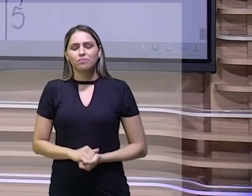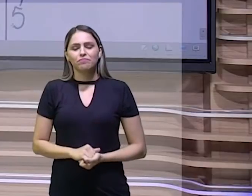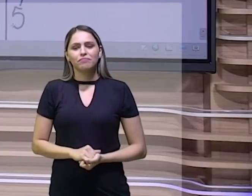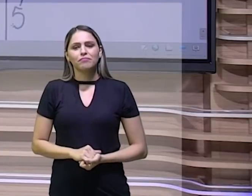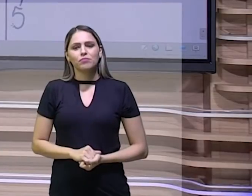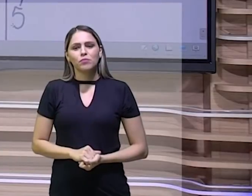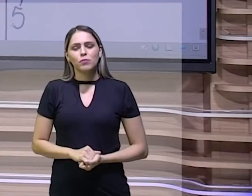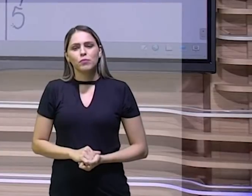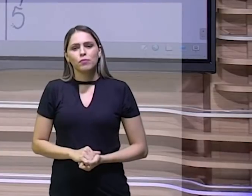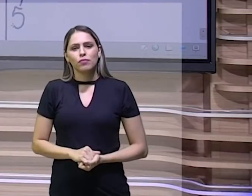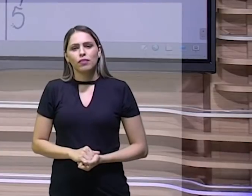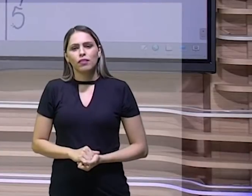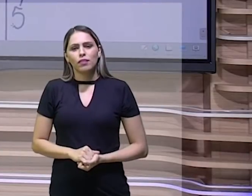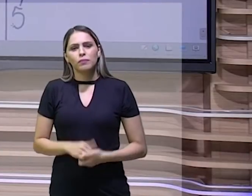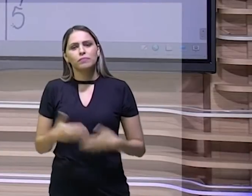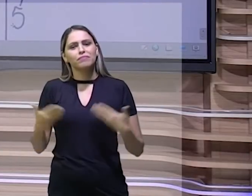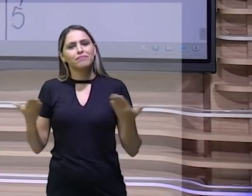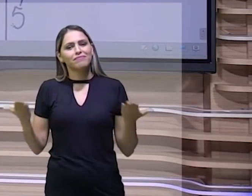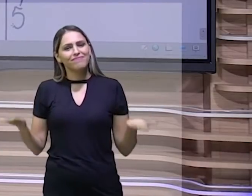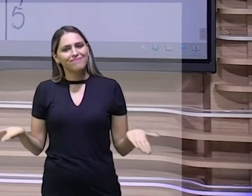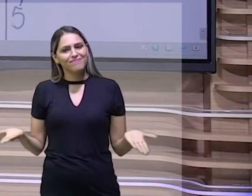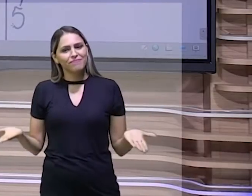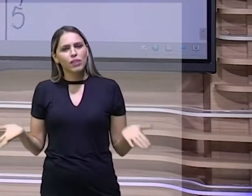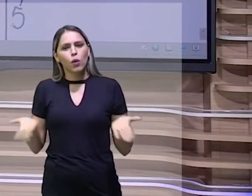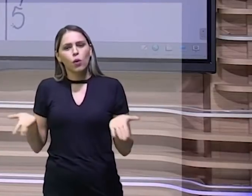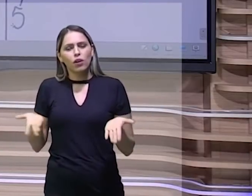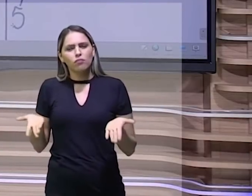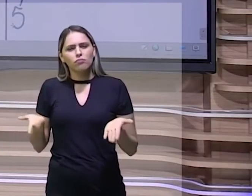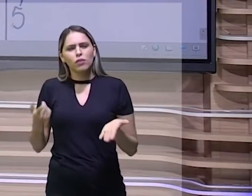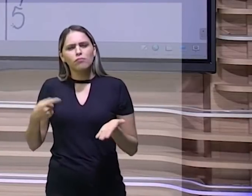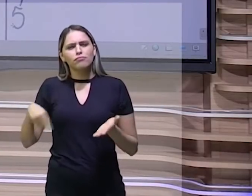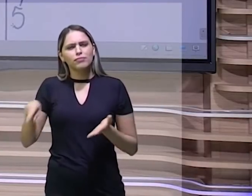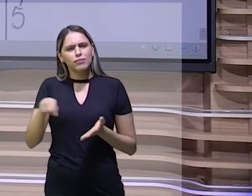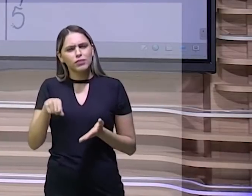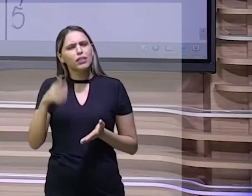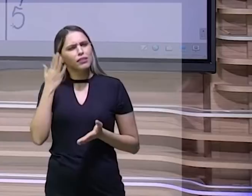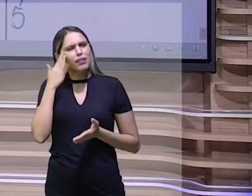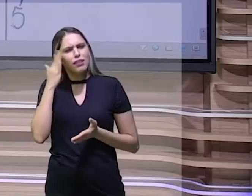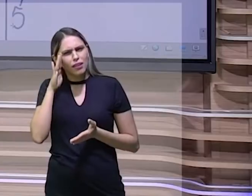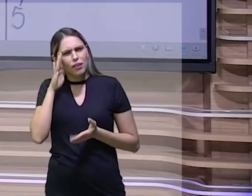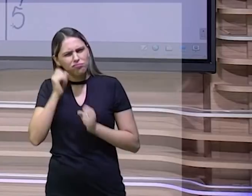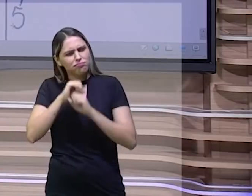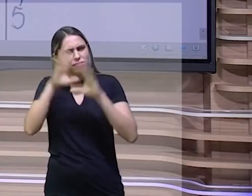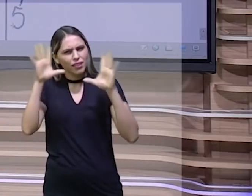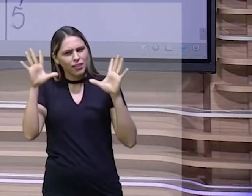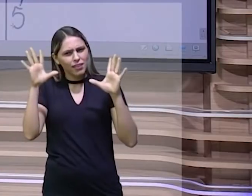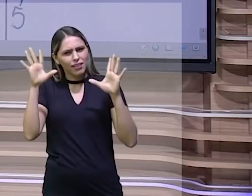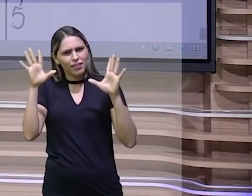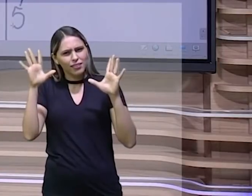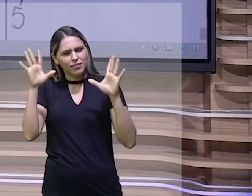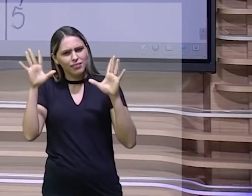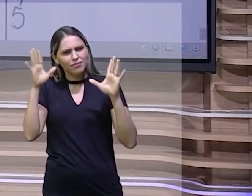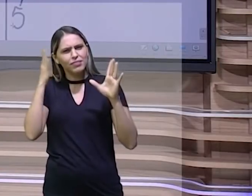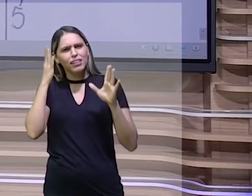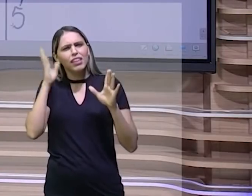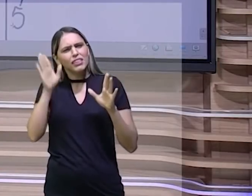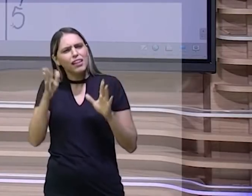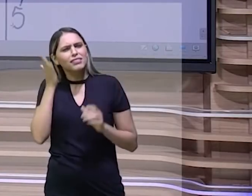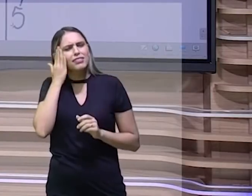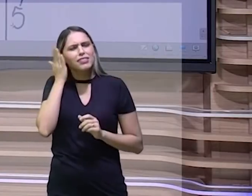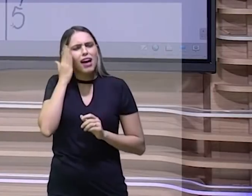Então, agora vamos dar uma retomada. Entendeu? Entendeu o assunto? Entendeu que é